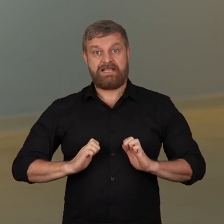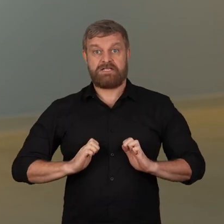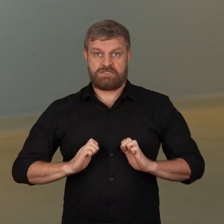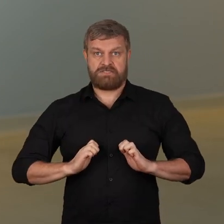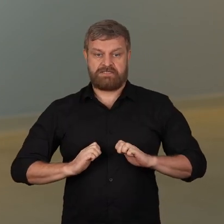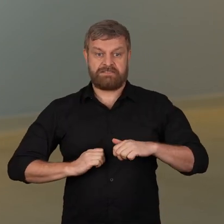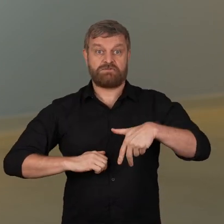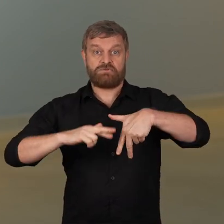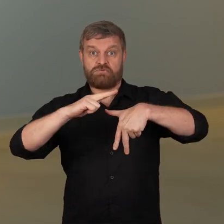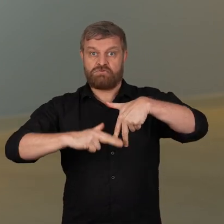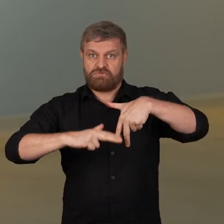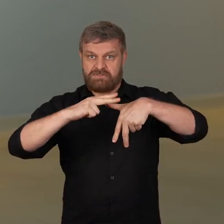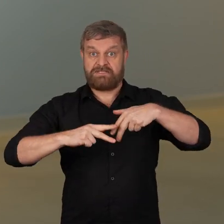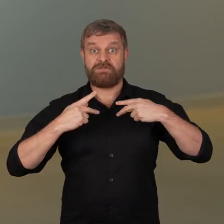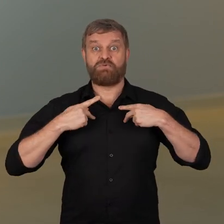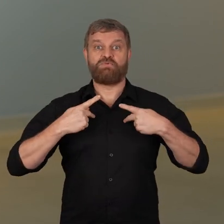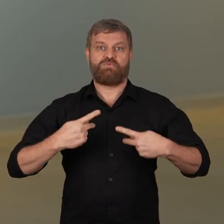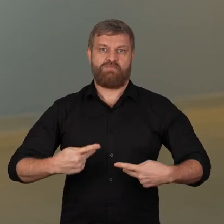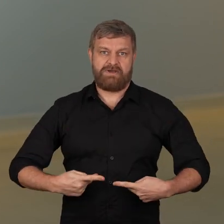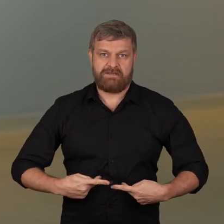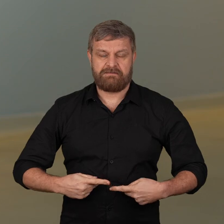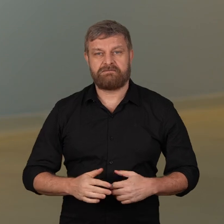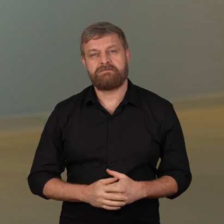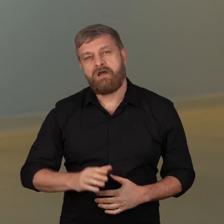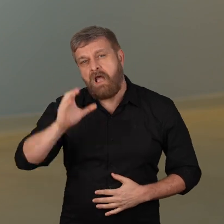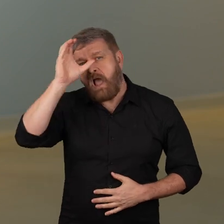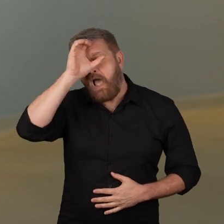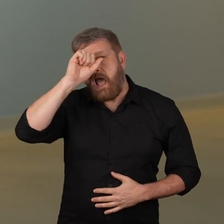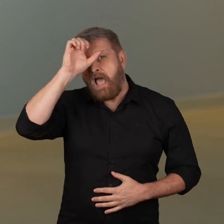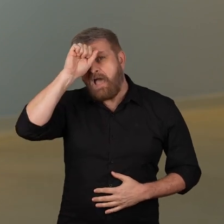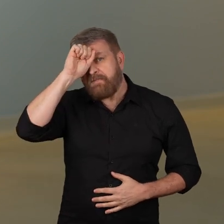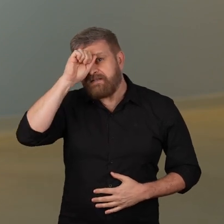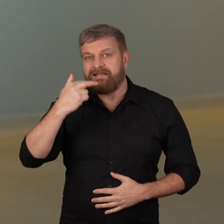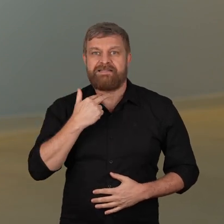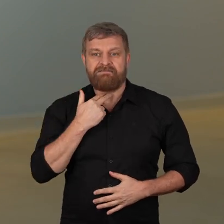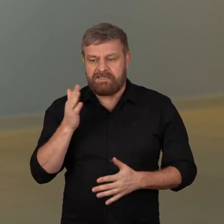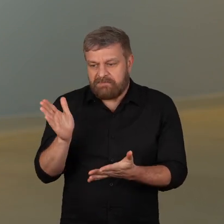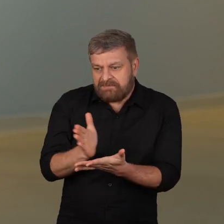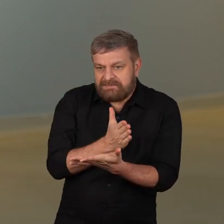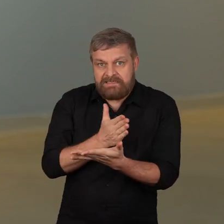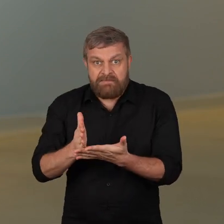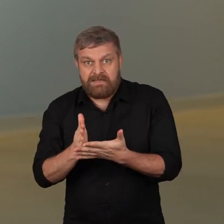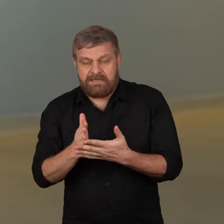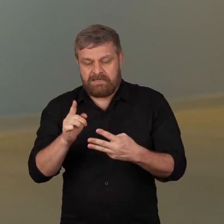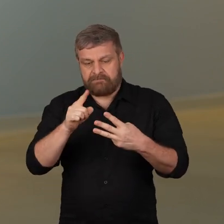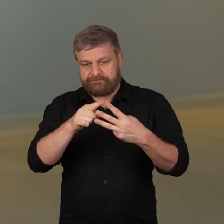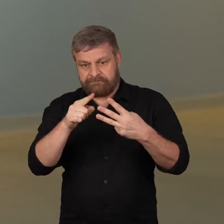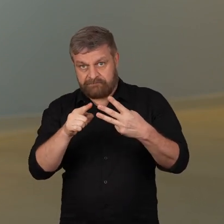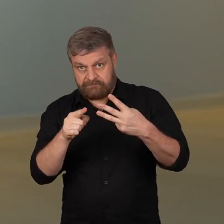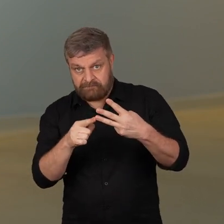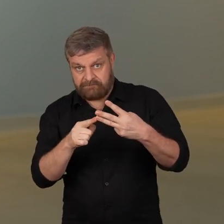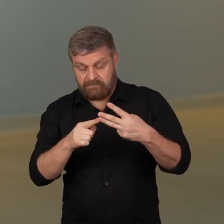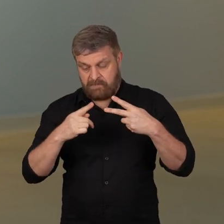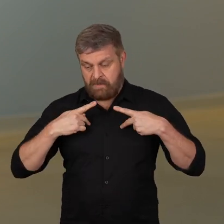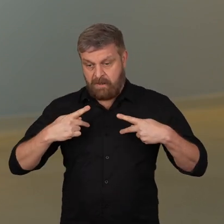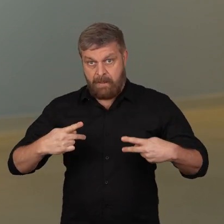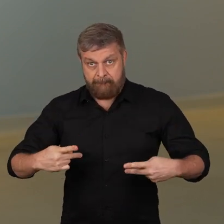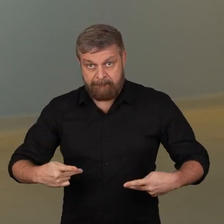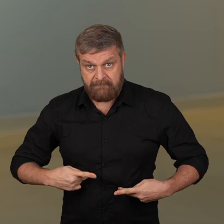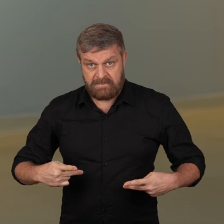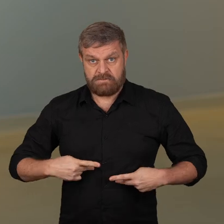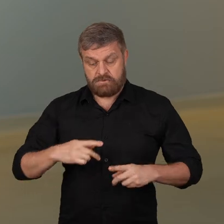É aprender que naquela inseparabilidade indivíduo, sociedade,